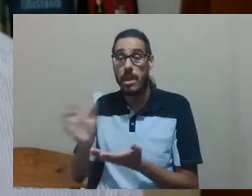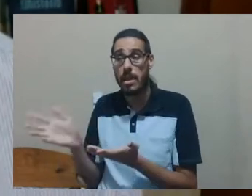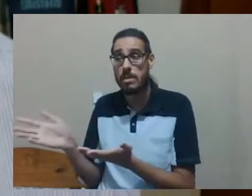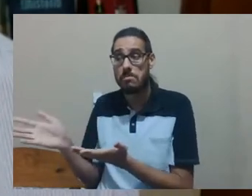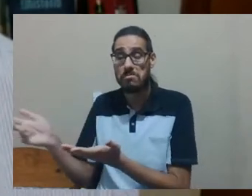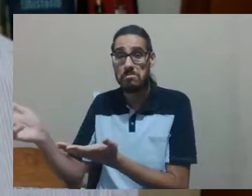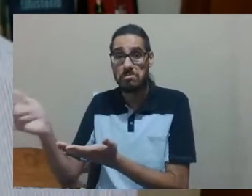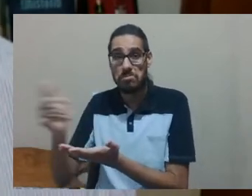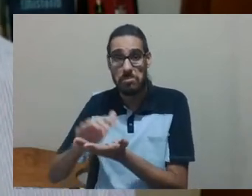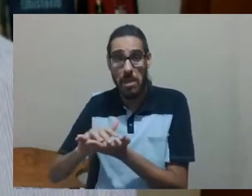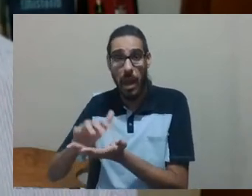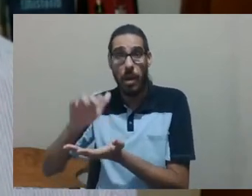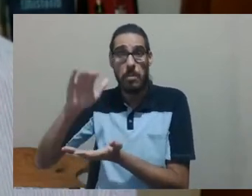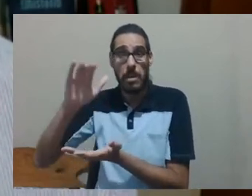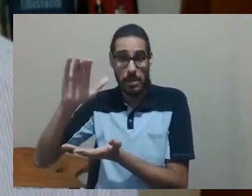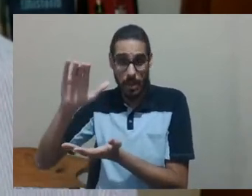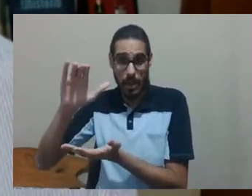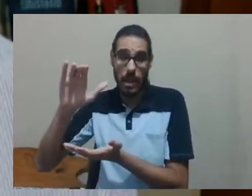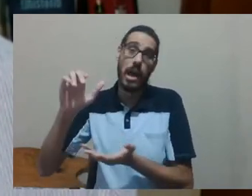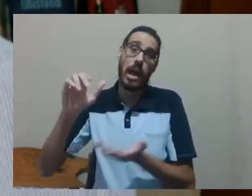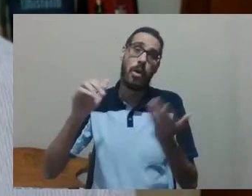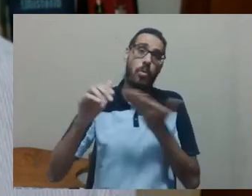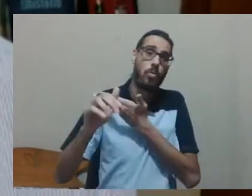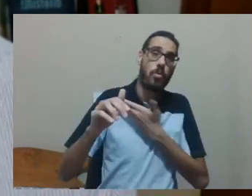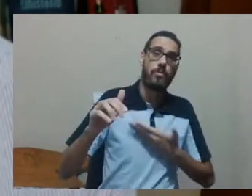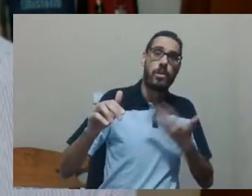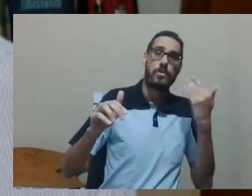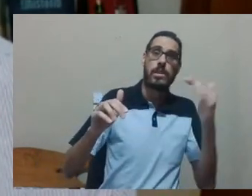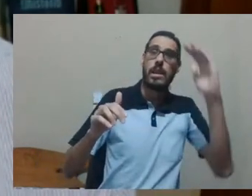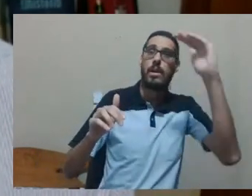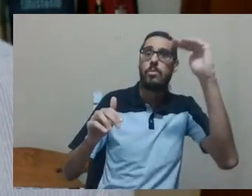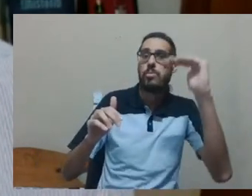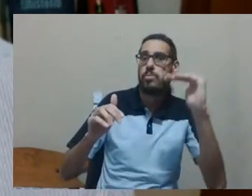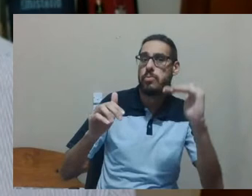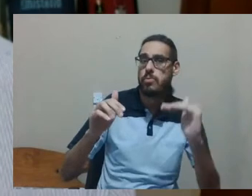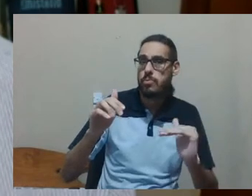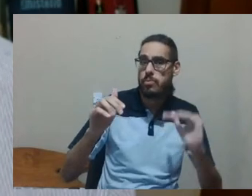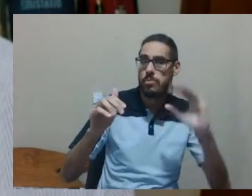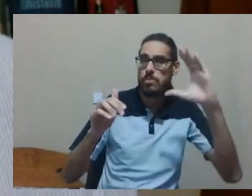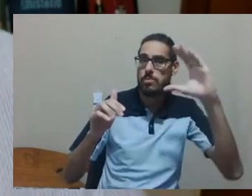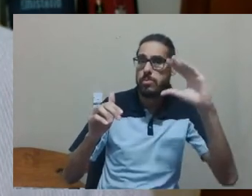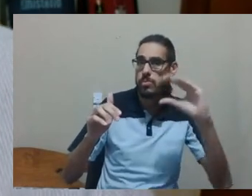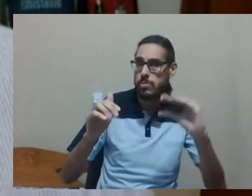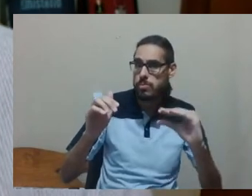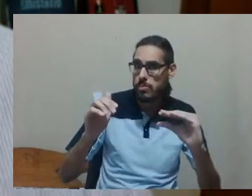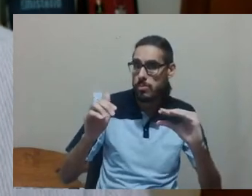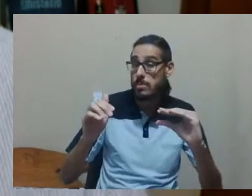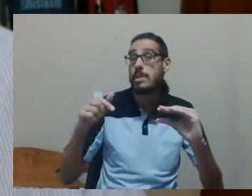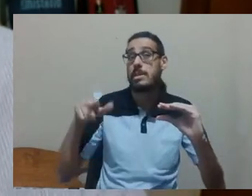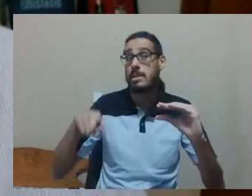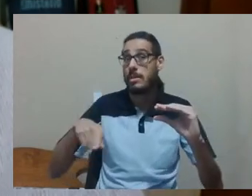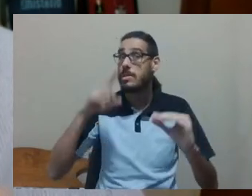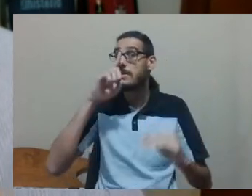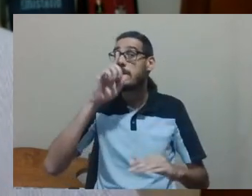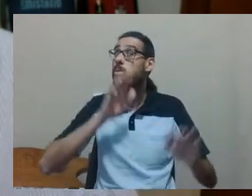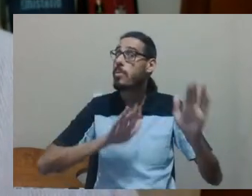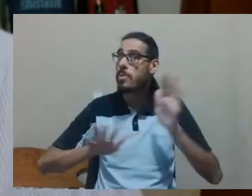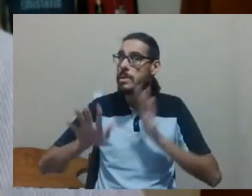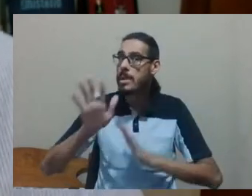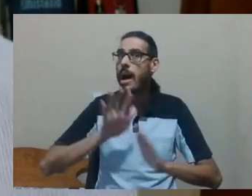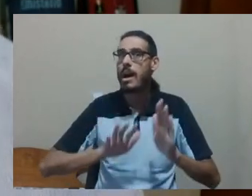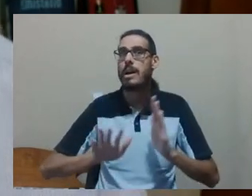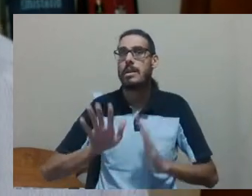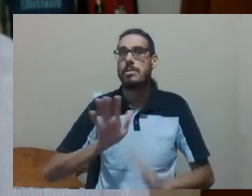desobrigando de contribuir com a sua parte. Então, isso é um cuidado que a gente tem que ter exatamente nesse momento que está tramitando